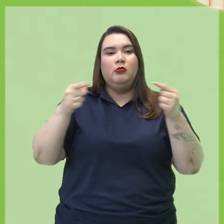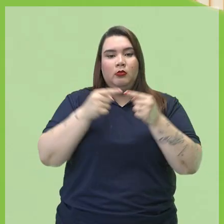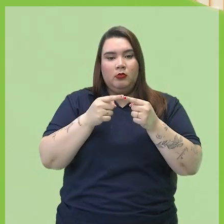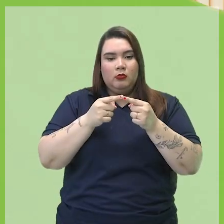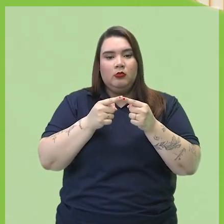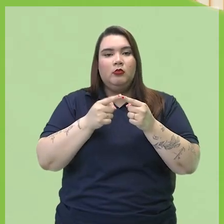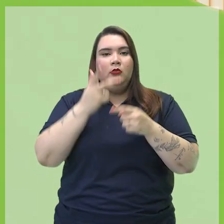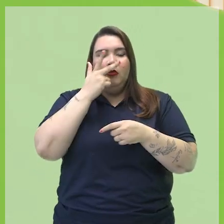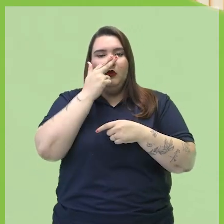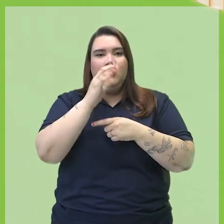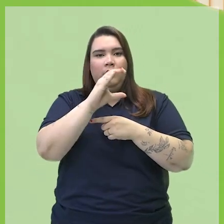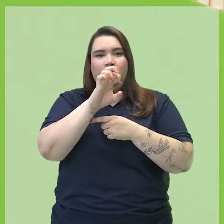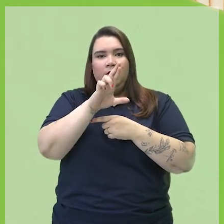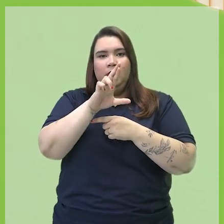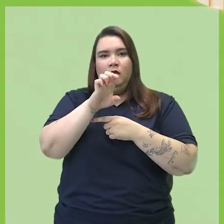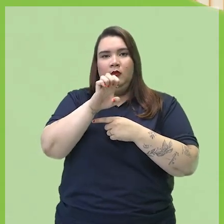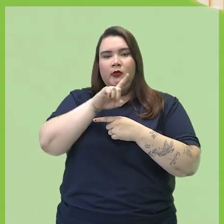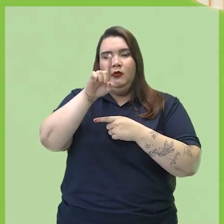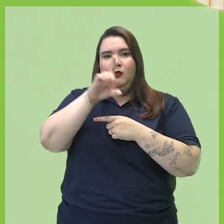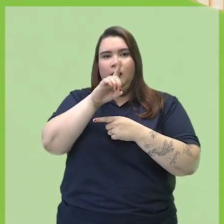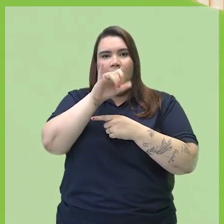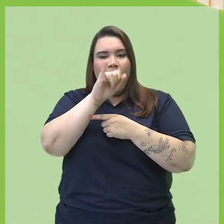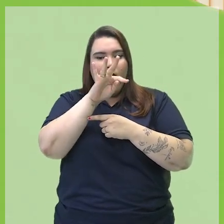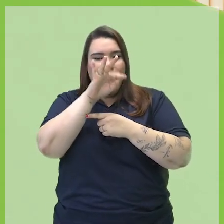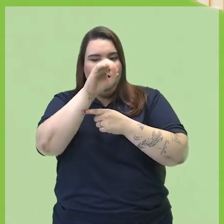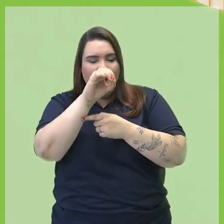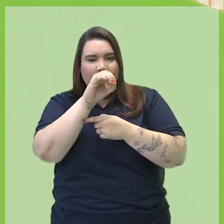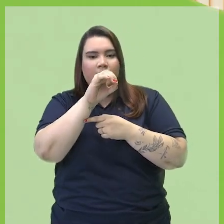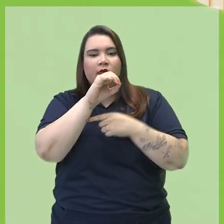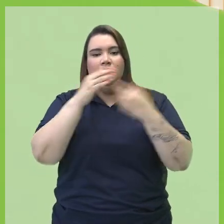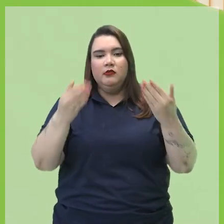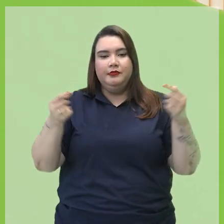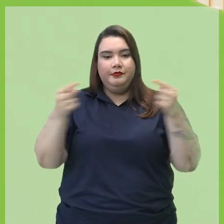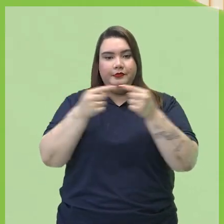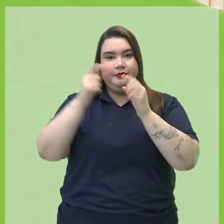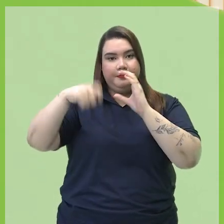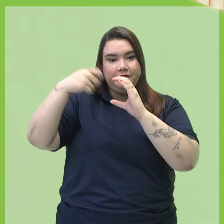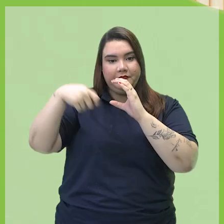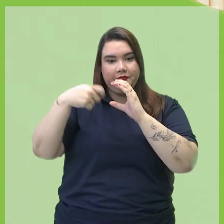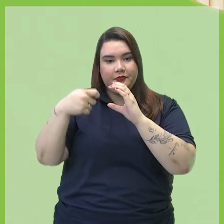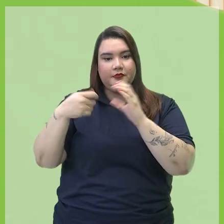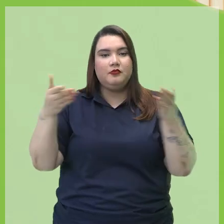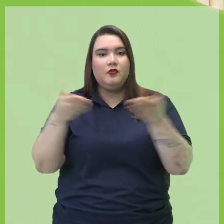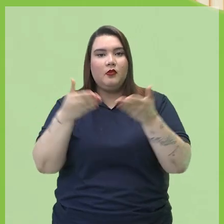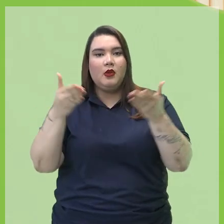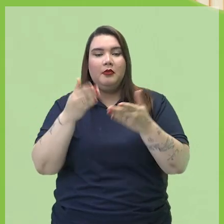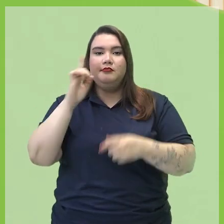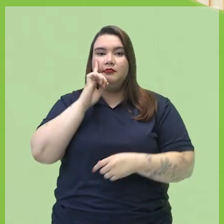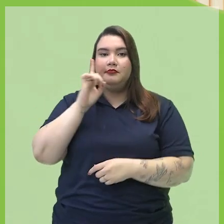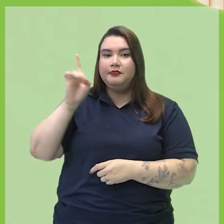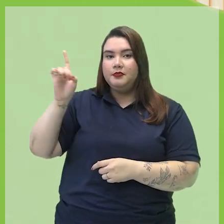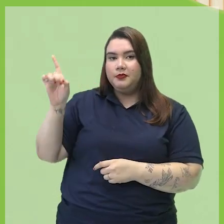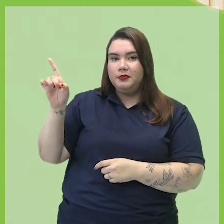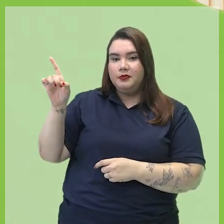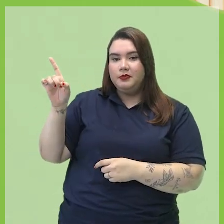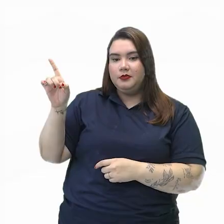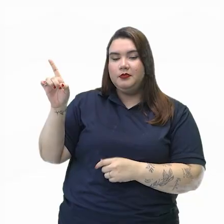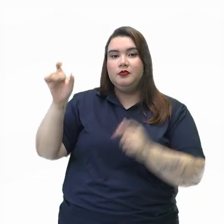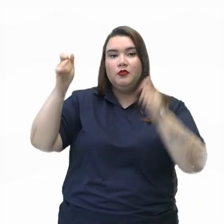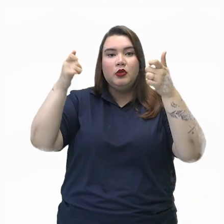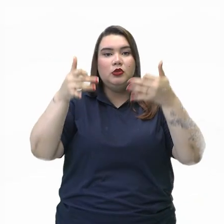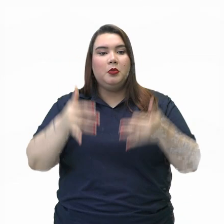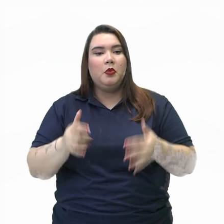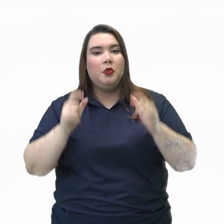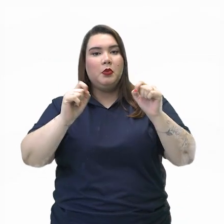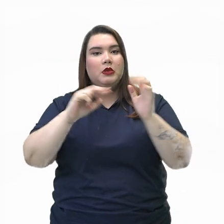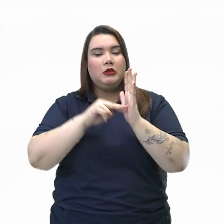recebia como fosse um crédito, como ele colocou lá. Então, com base no nosso vídeo, vejam aí a nossa